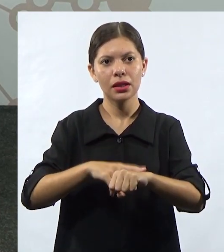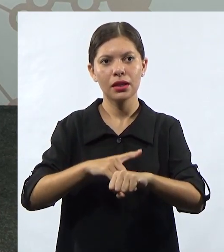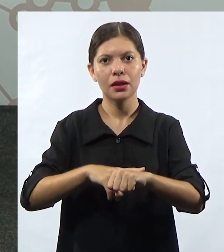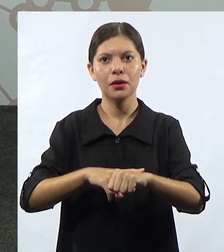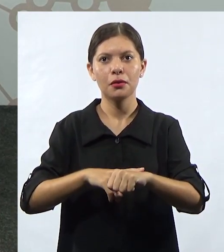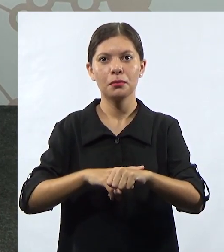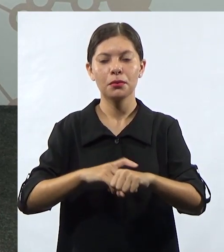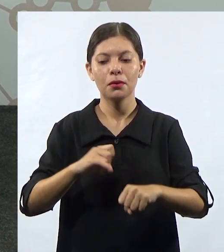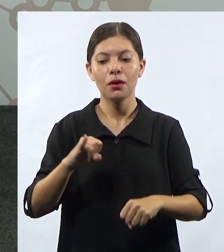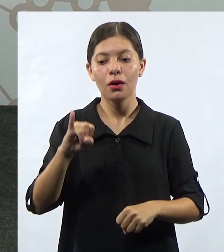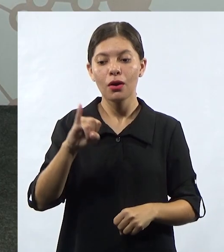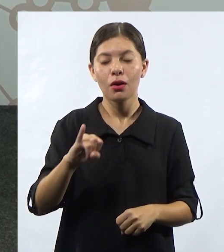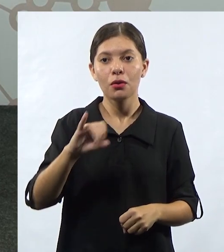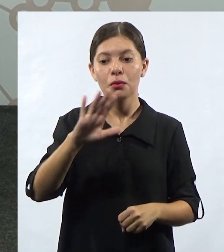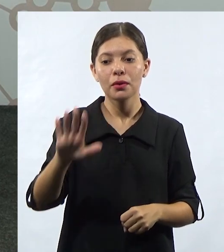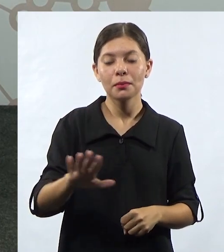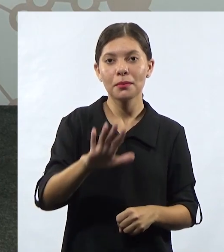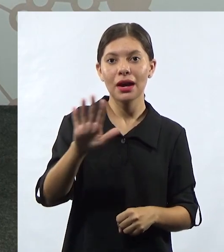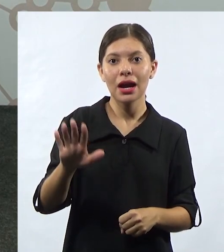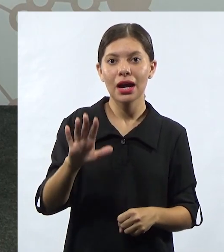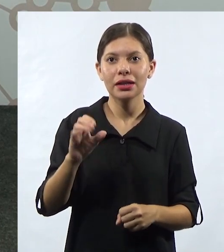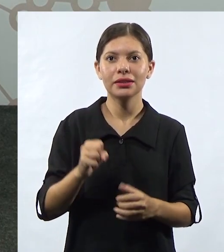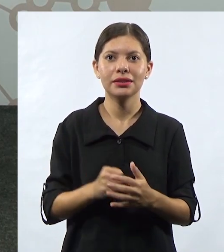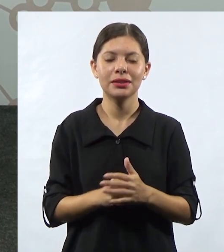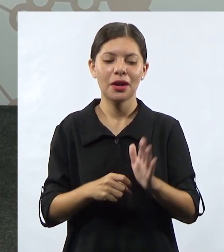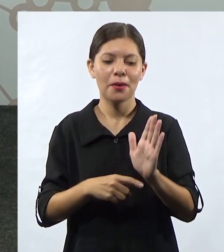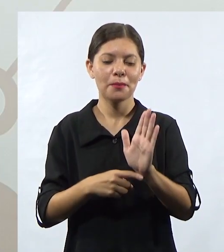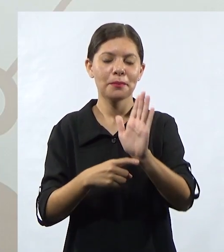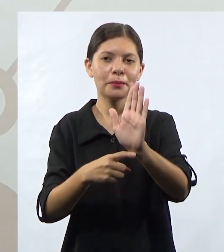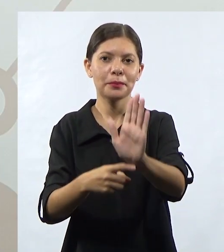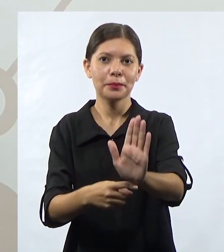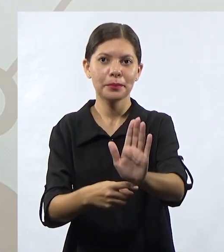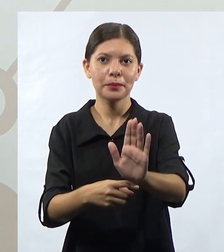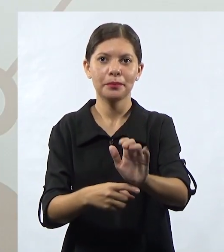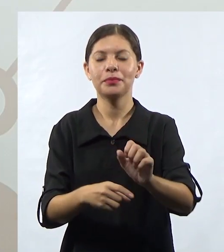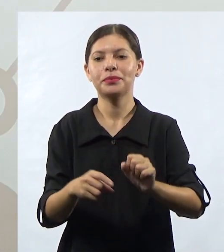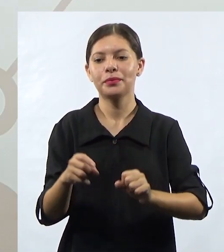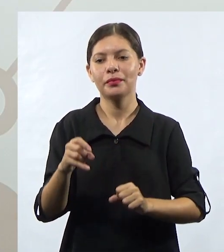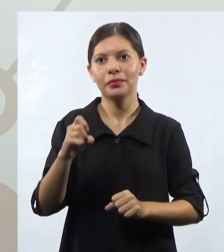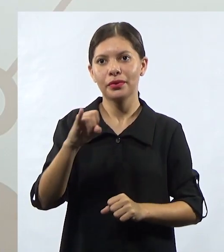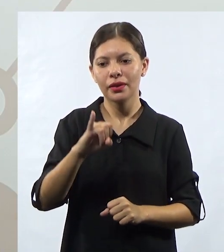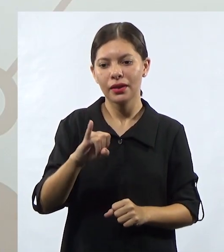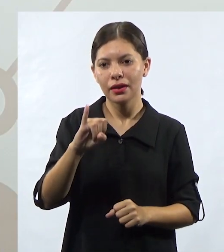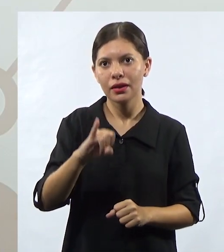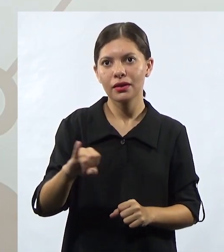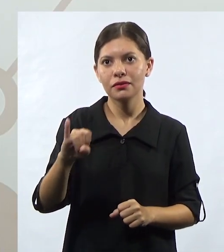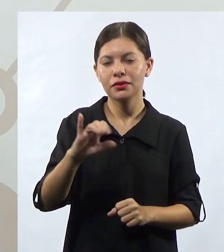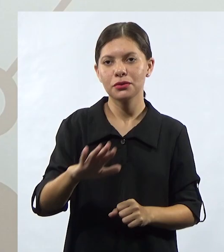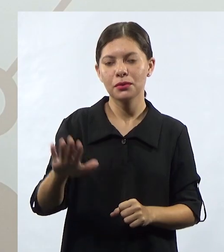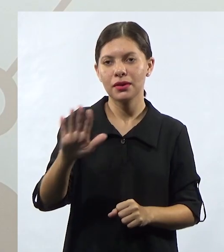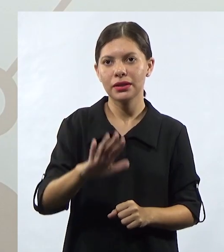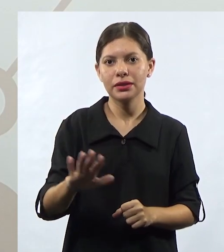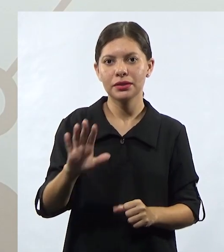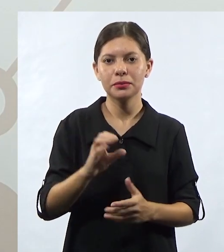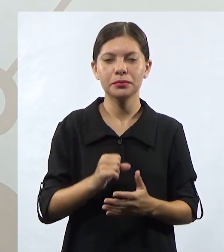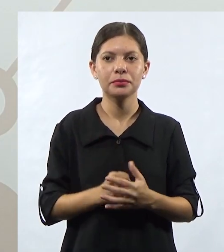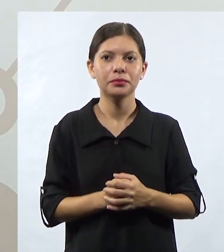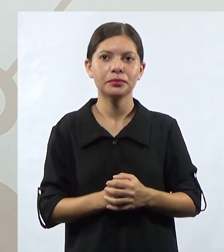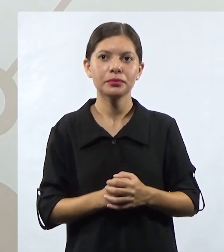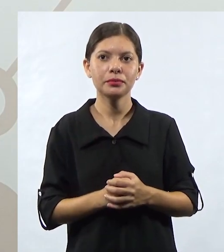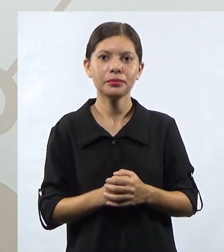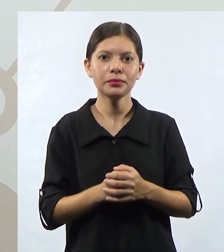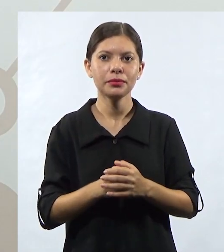com imagens. A gente ainda não falou sobre isso, os recursos, né, professora? Mas em que tem ali pontuado, né, a sua